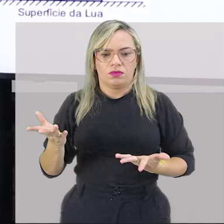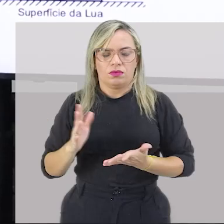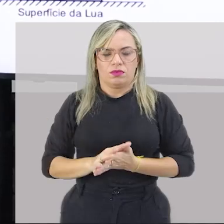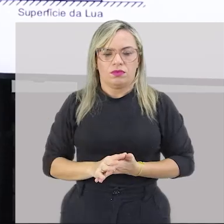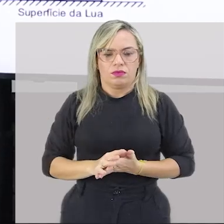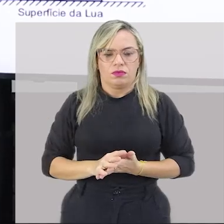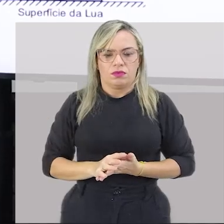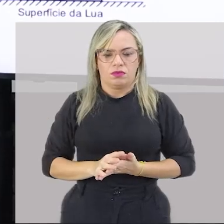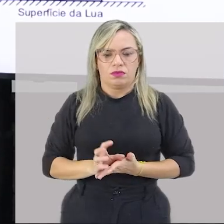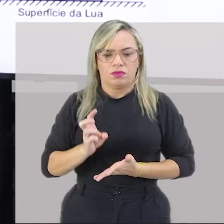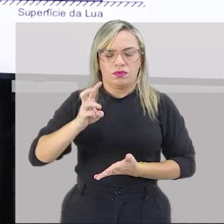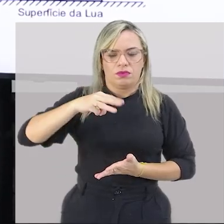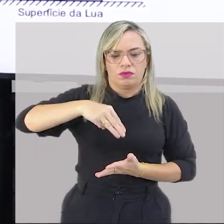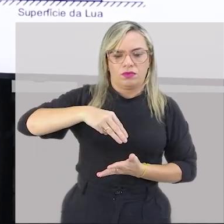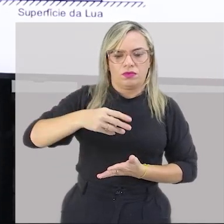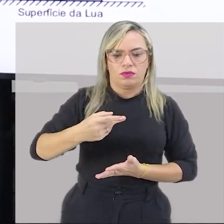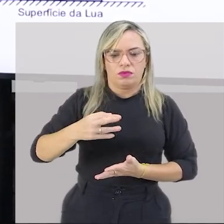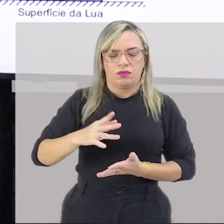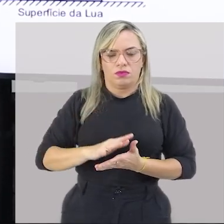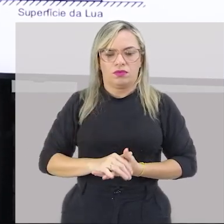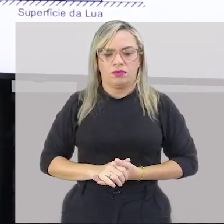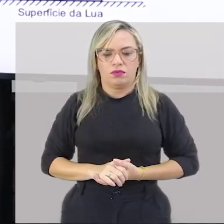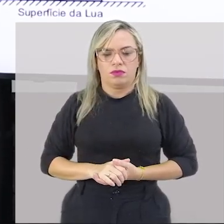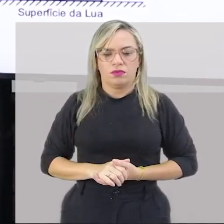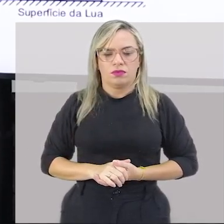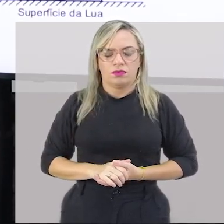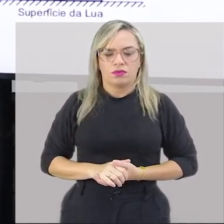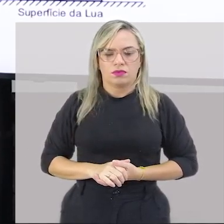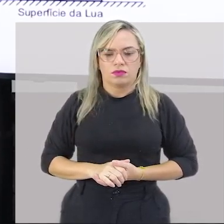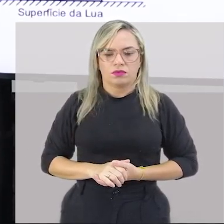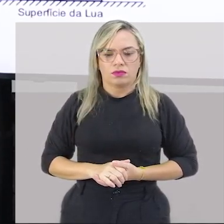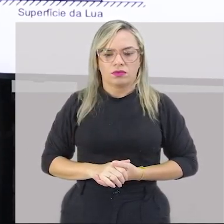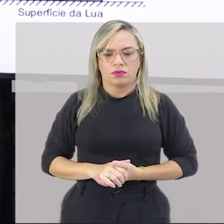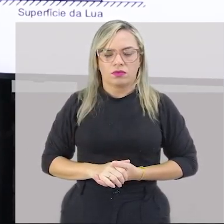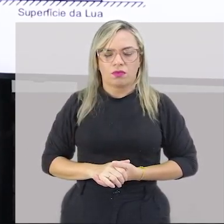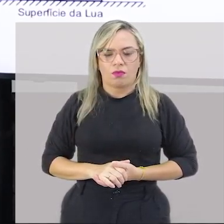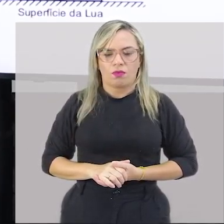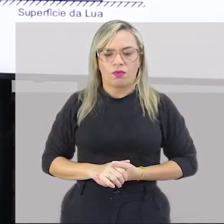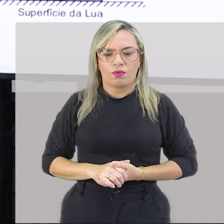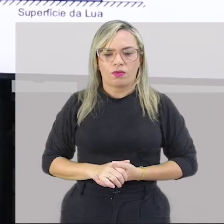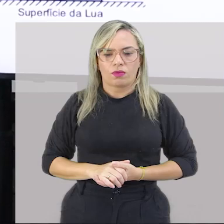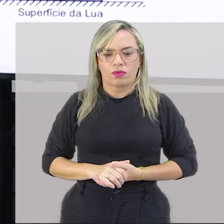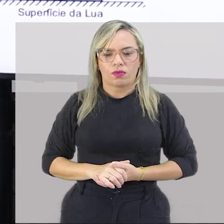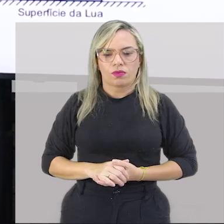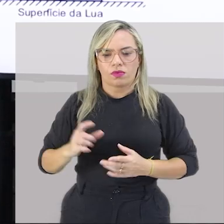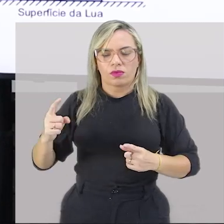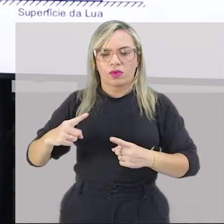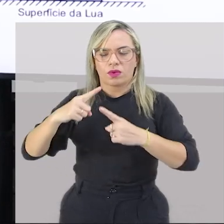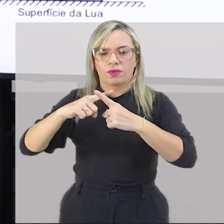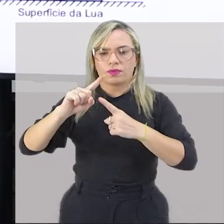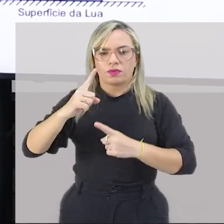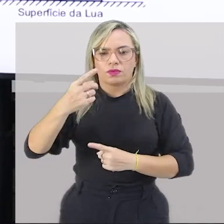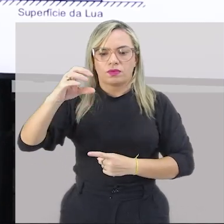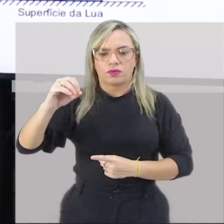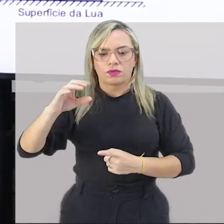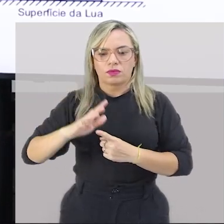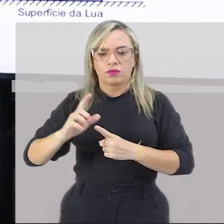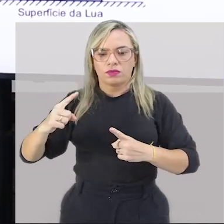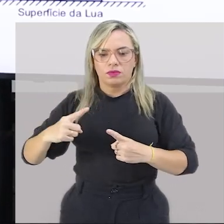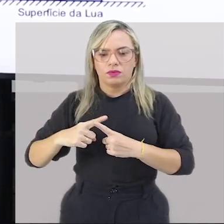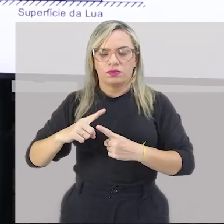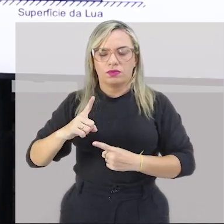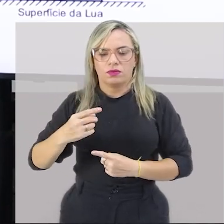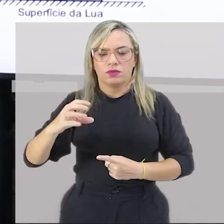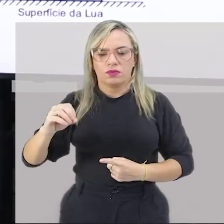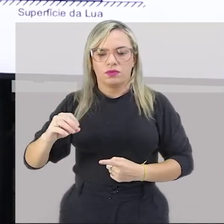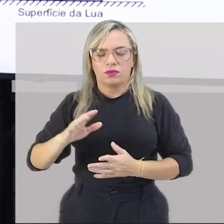que 40 dividido por 16. Bora aqui multiplicar por 10 em cima, por 10